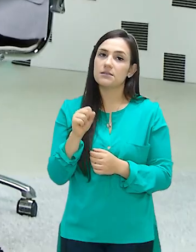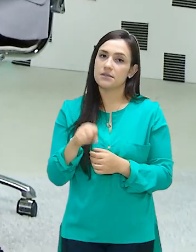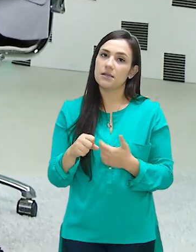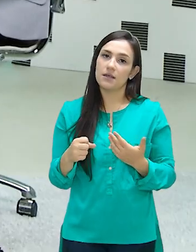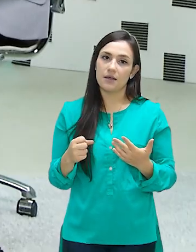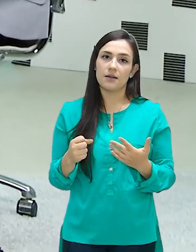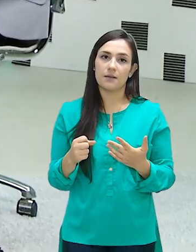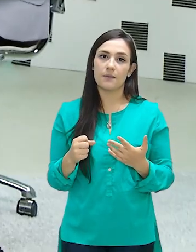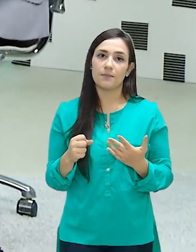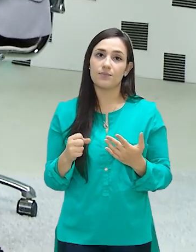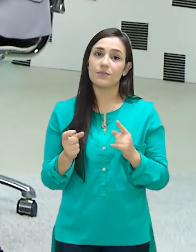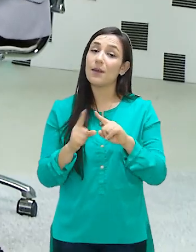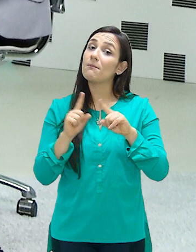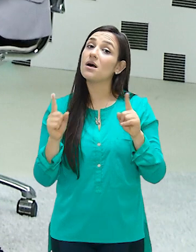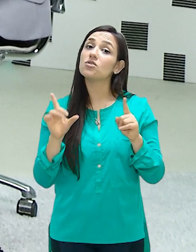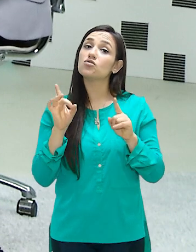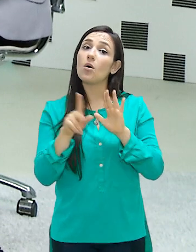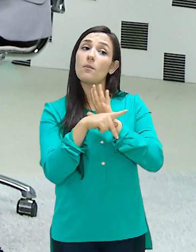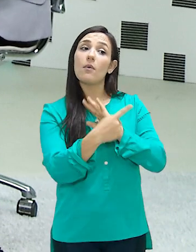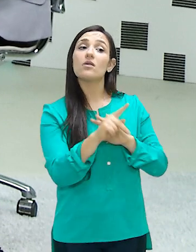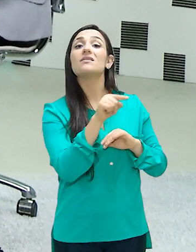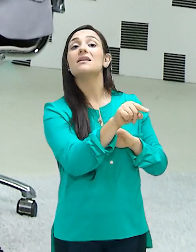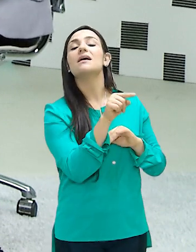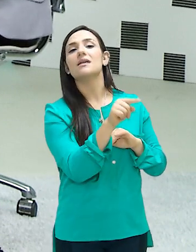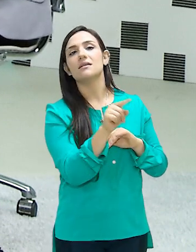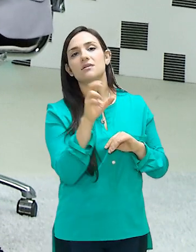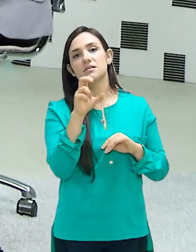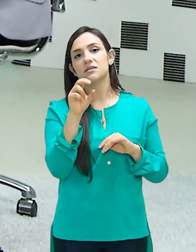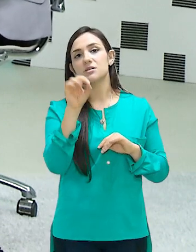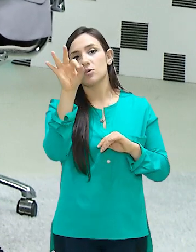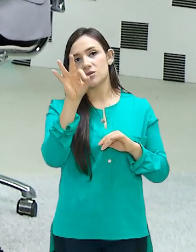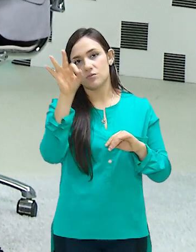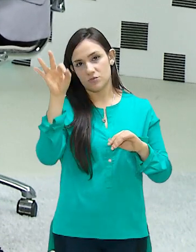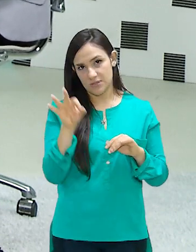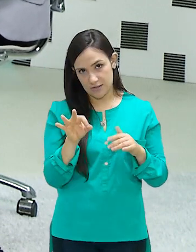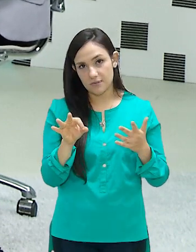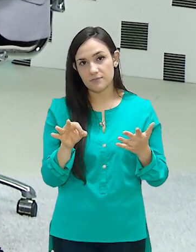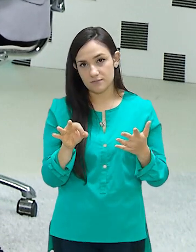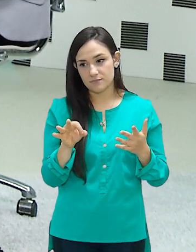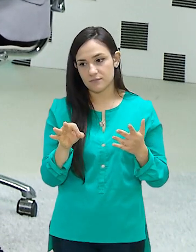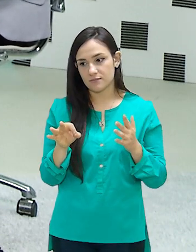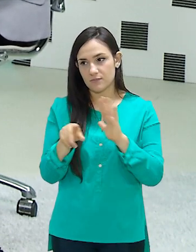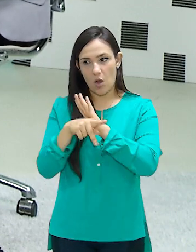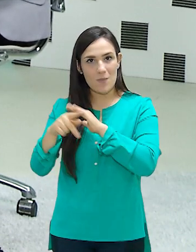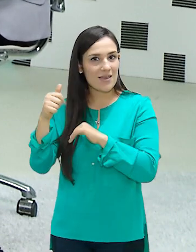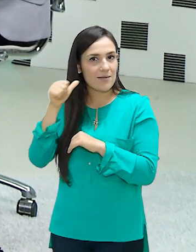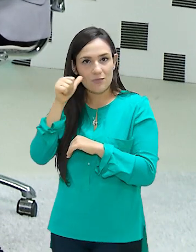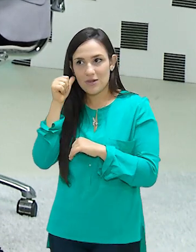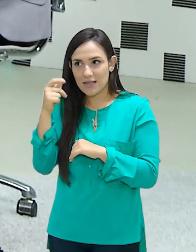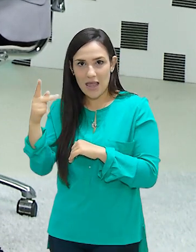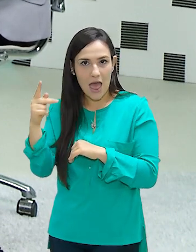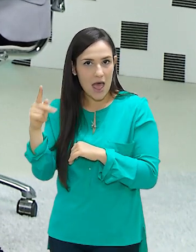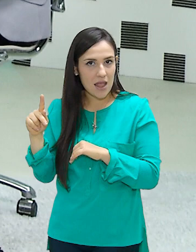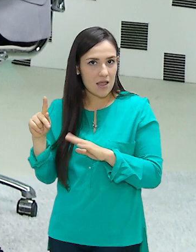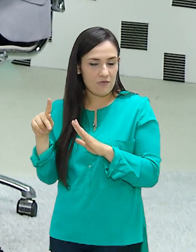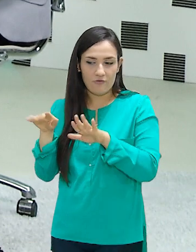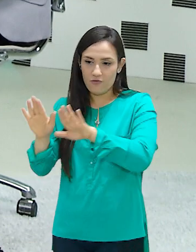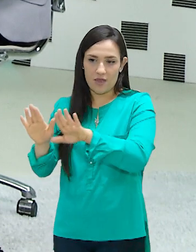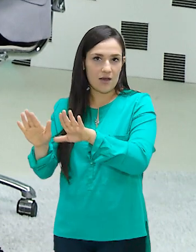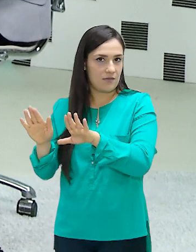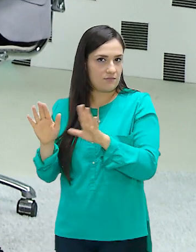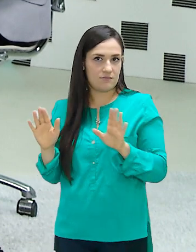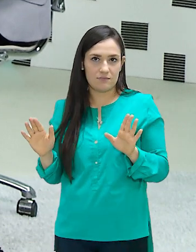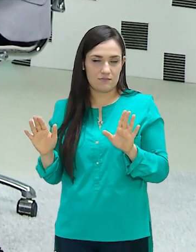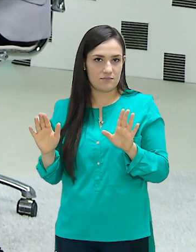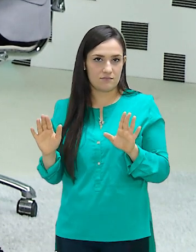sendo inventariado é somente a parte do falecido, 50%. A parte dela vai ficar